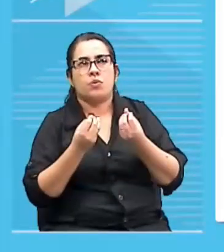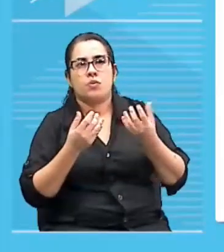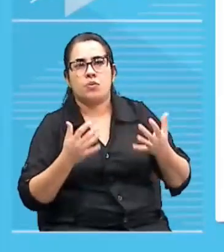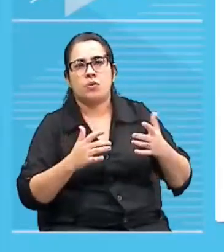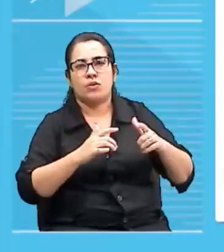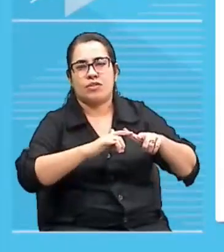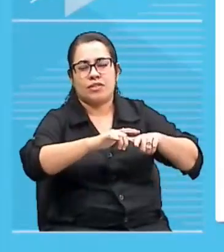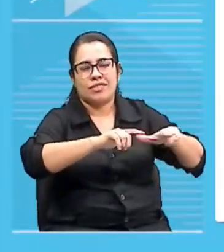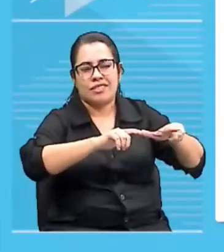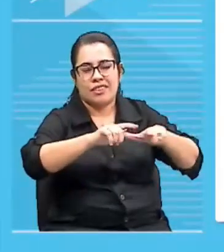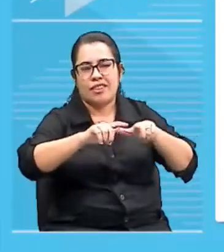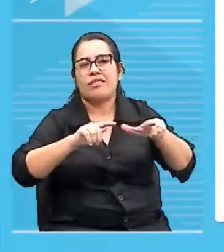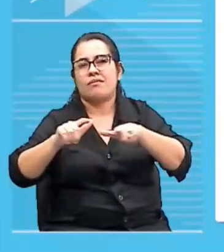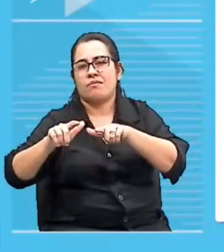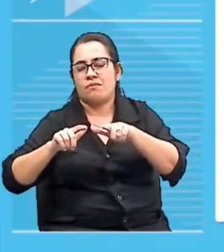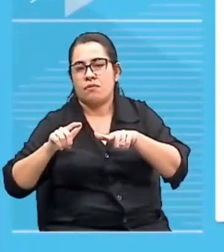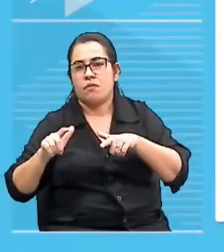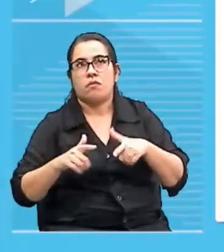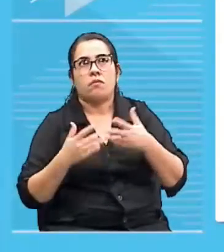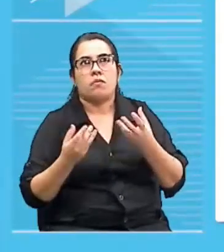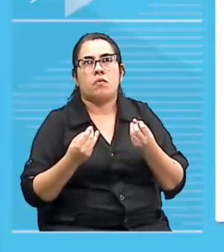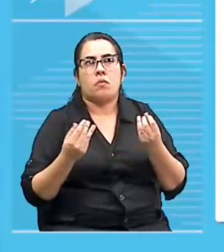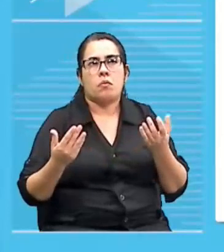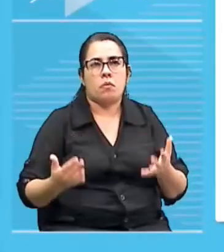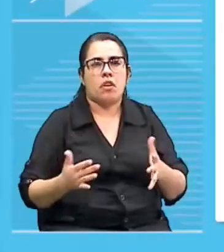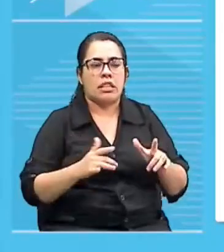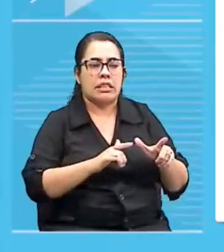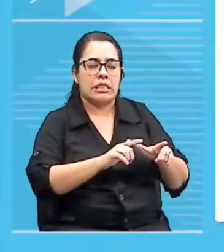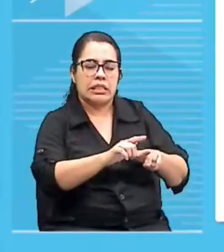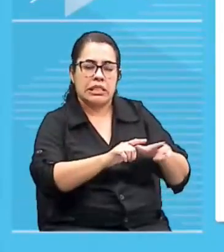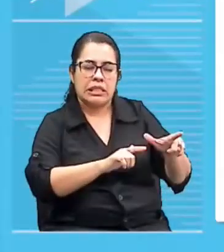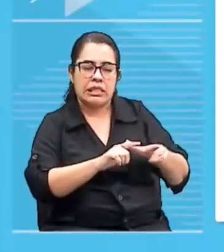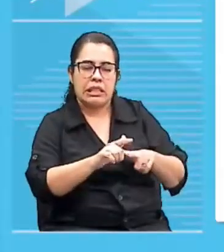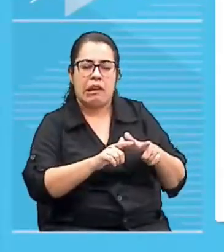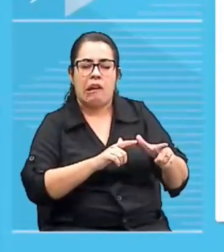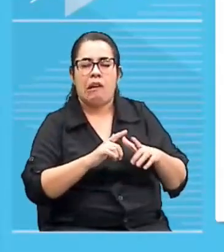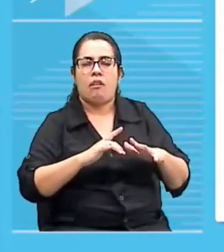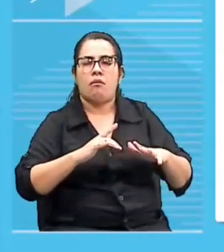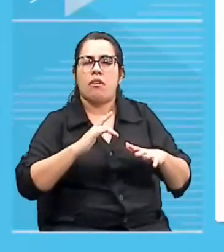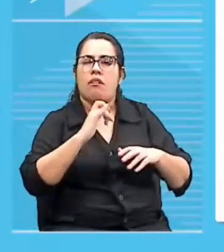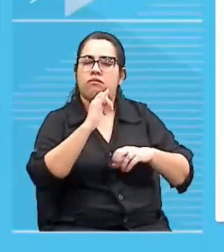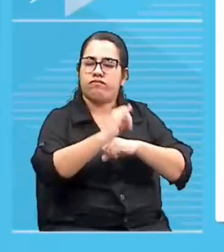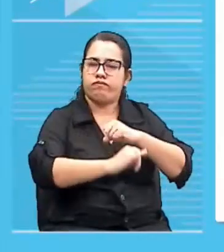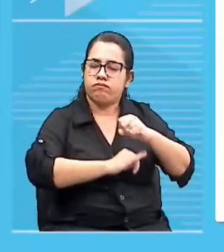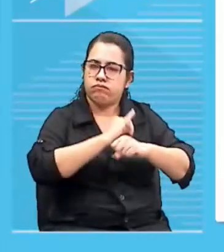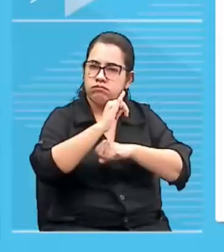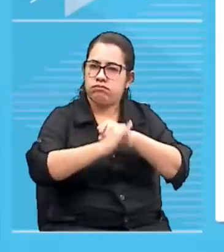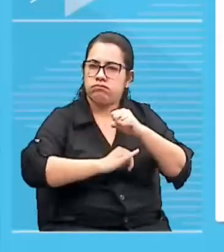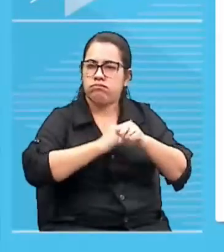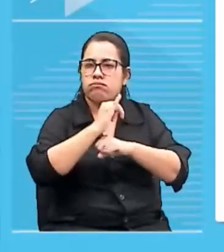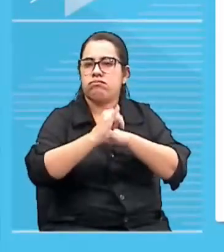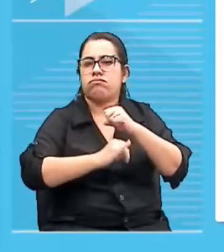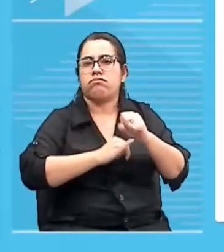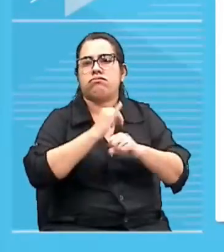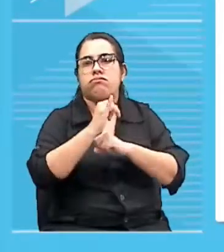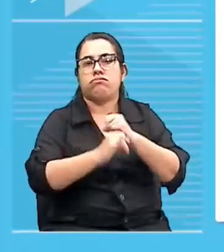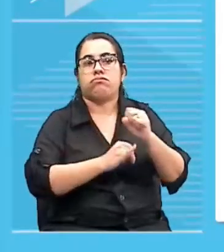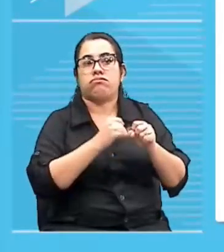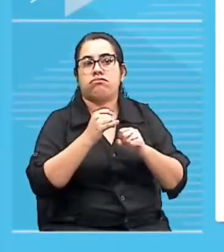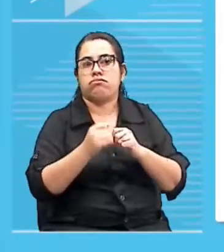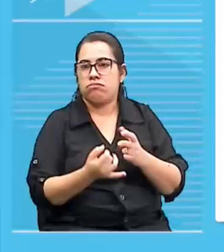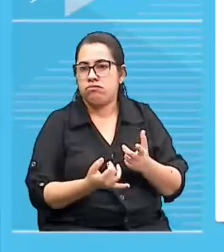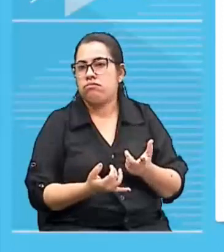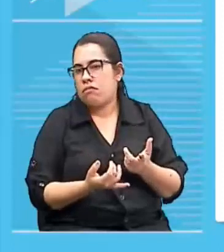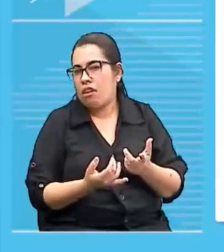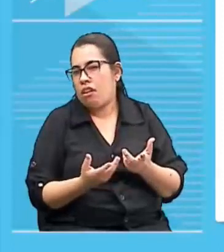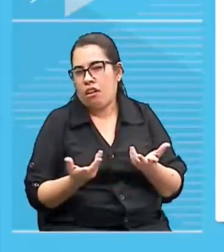pessoas trabalhavam, a parte do trabalho digital do trabalho online, ele